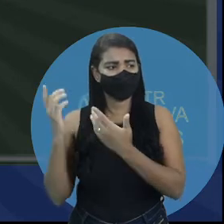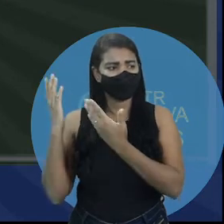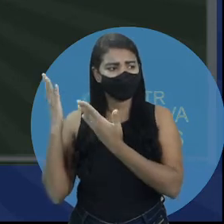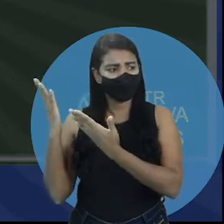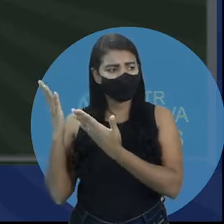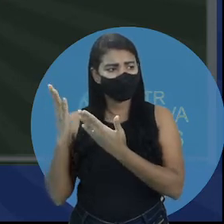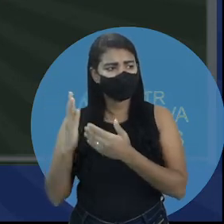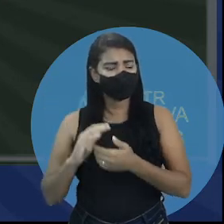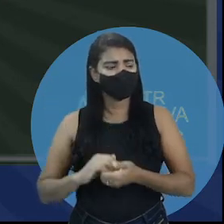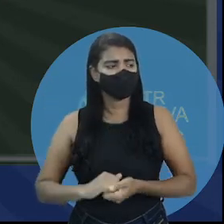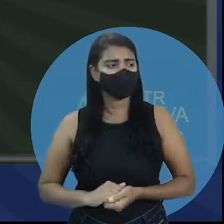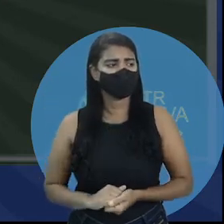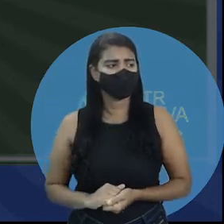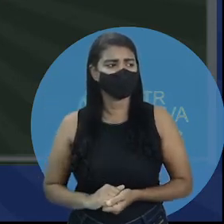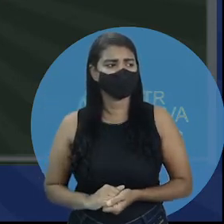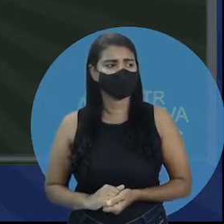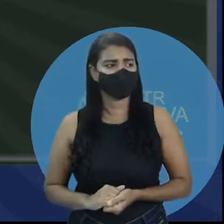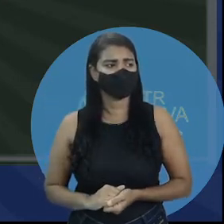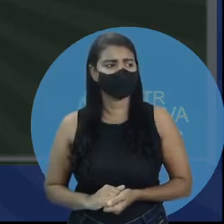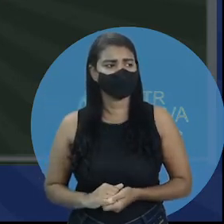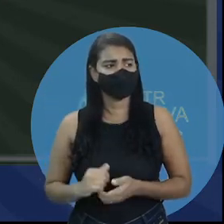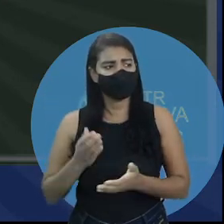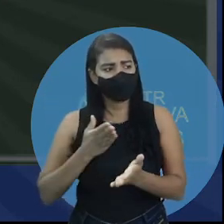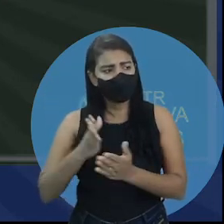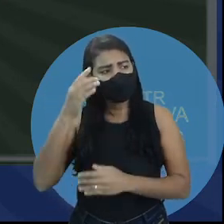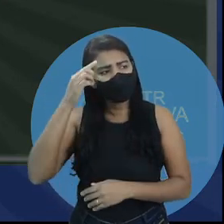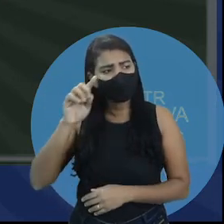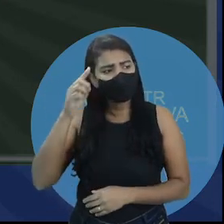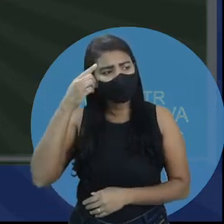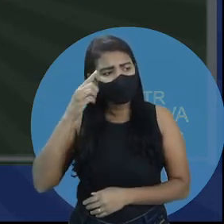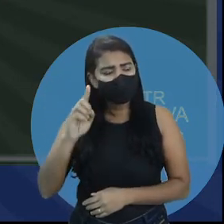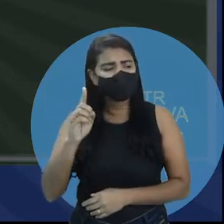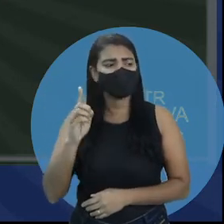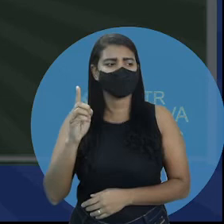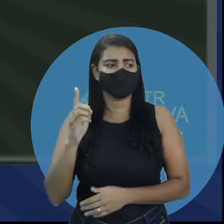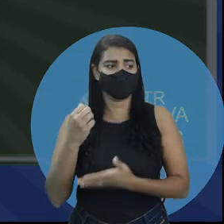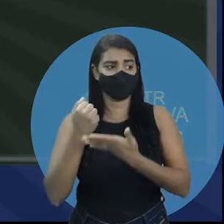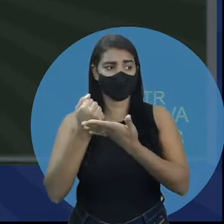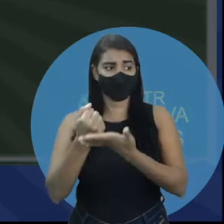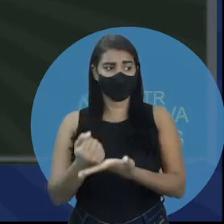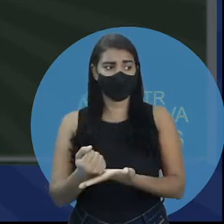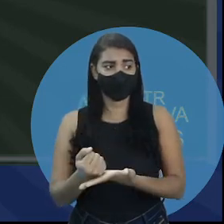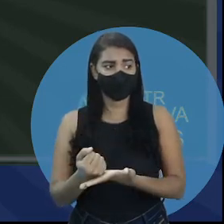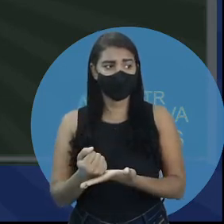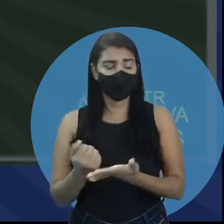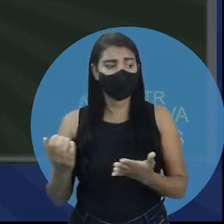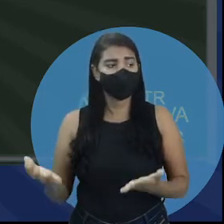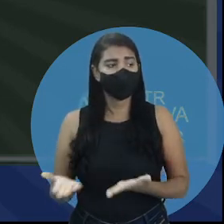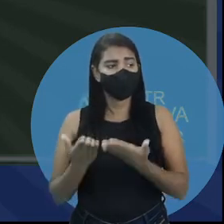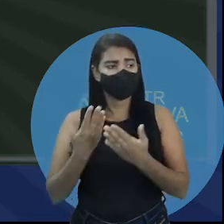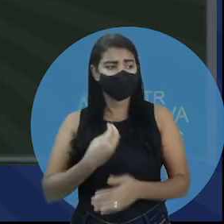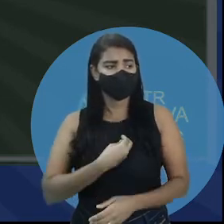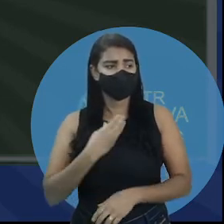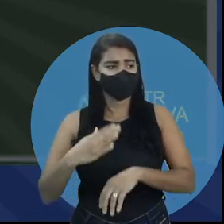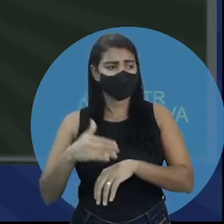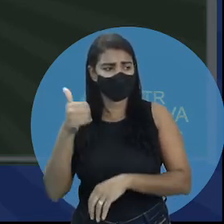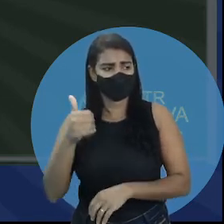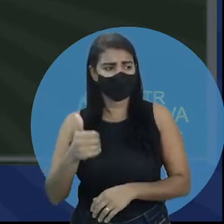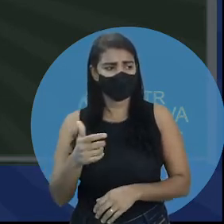uma forma positiva, né, na vida deles, pudesse acompanhar eles no dia a dia e que ajudasse eles a ter uma vida saudável de